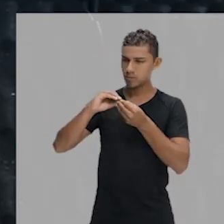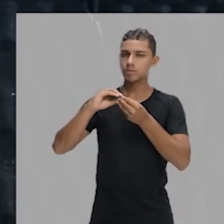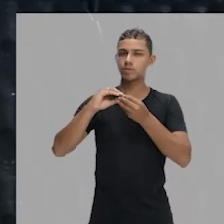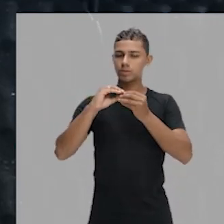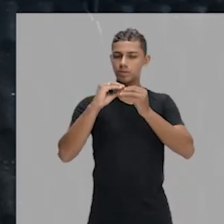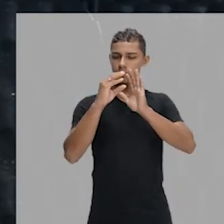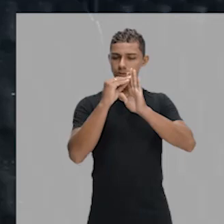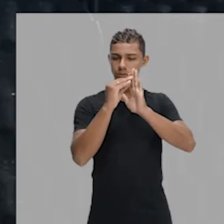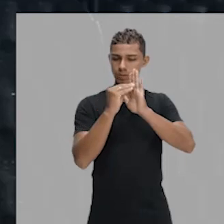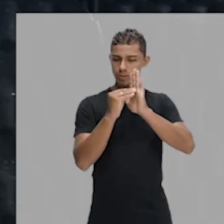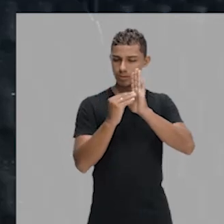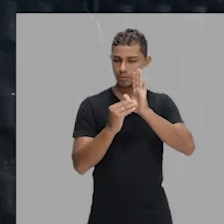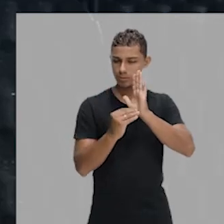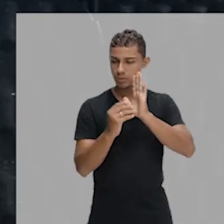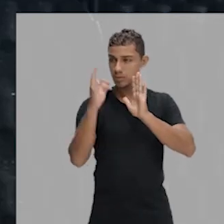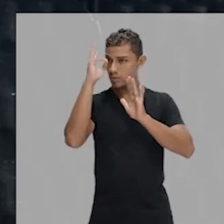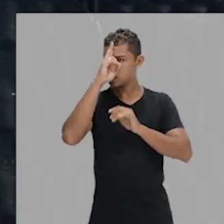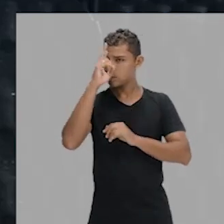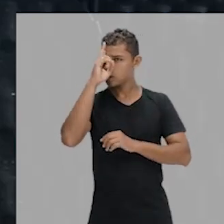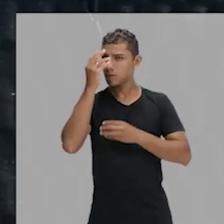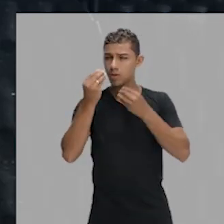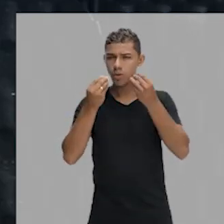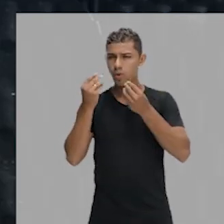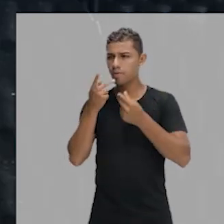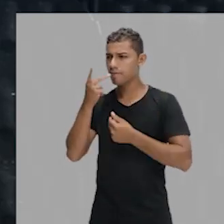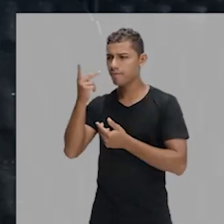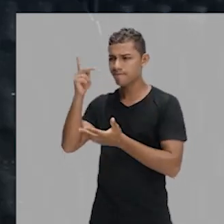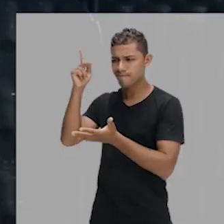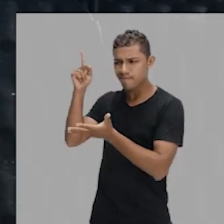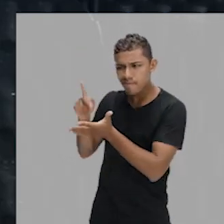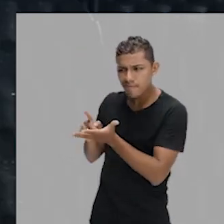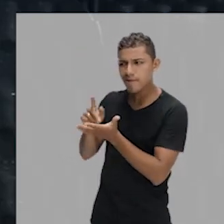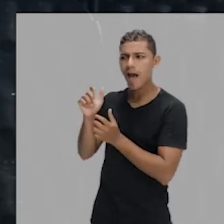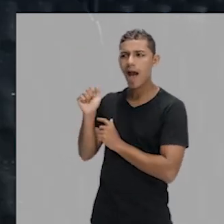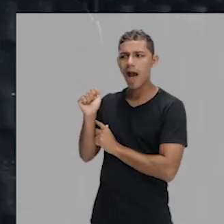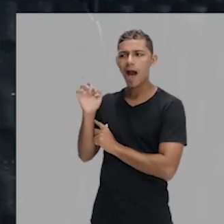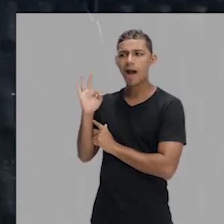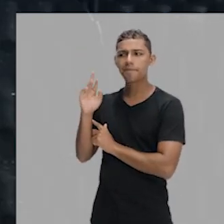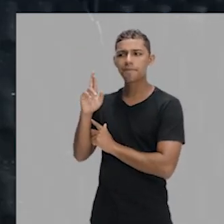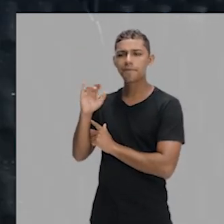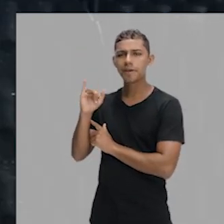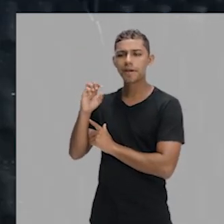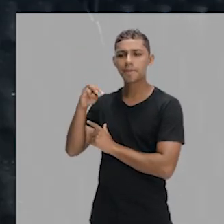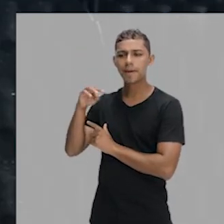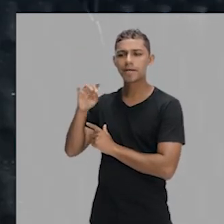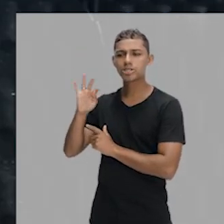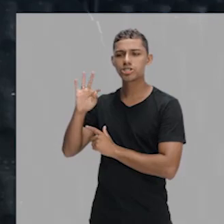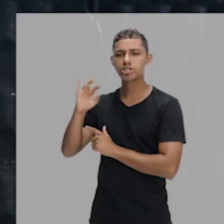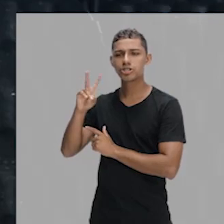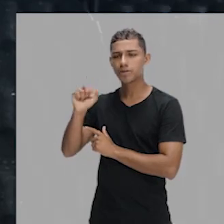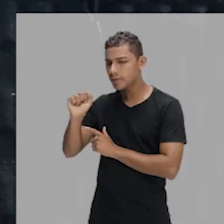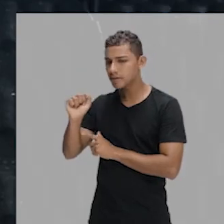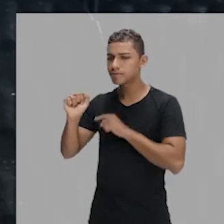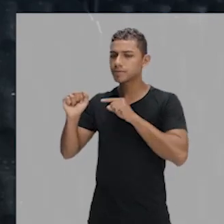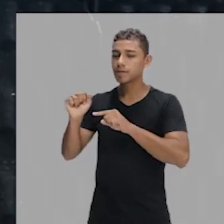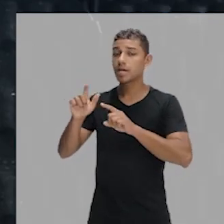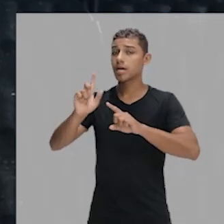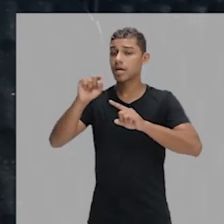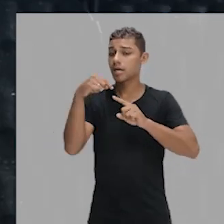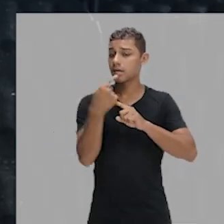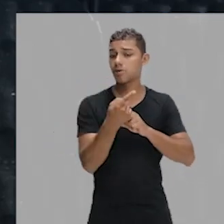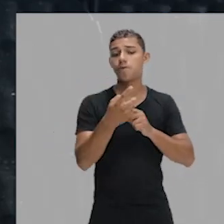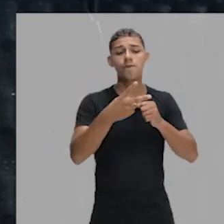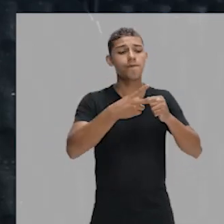relembrar como acontece a forma afirmativa, depois que são verbos auxiliares, que são essenciais quando